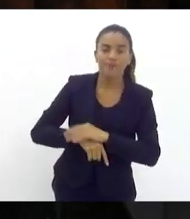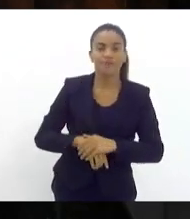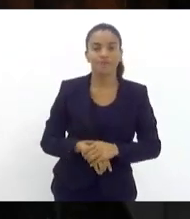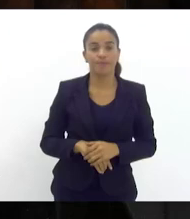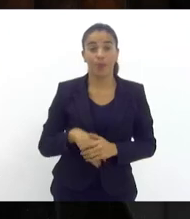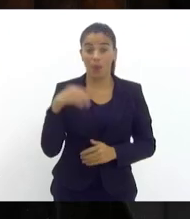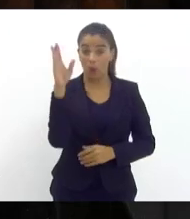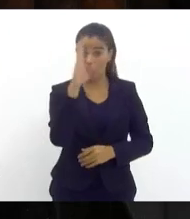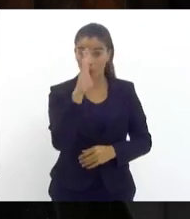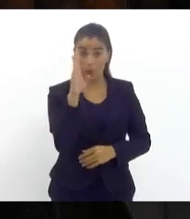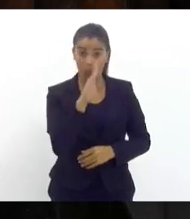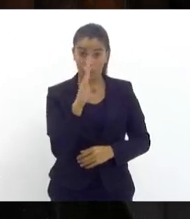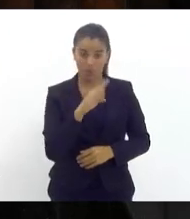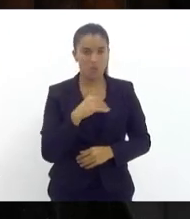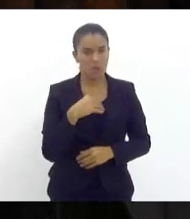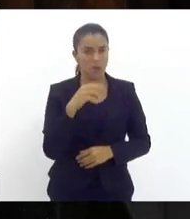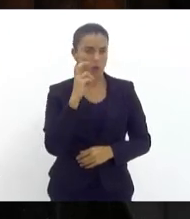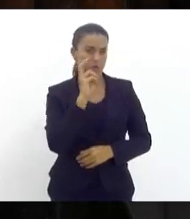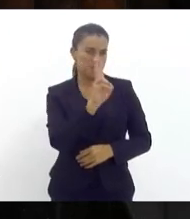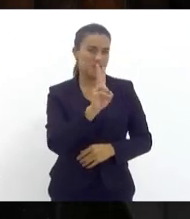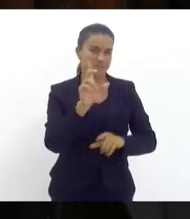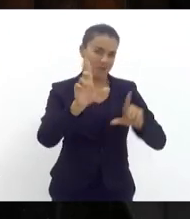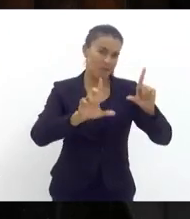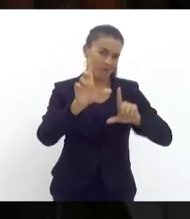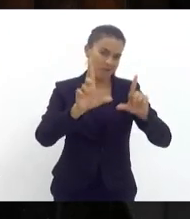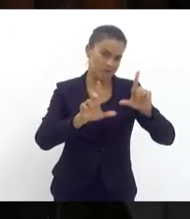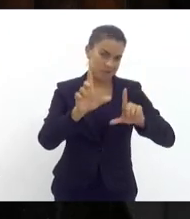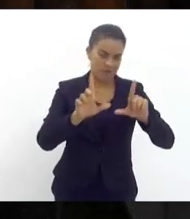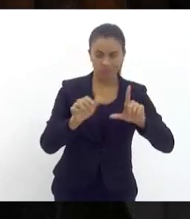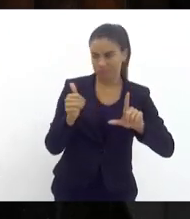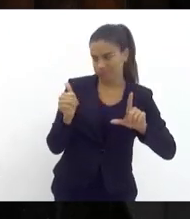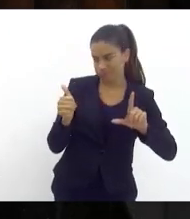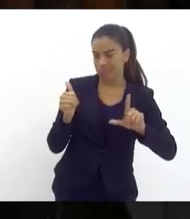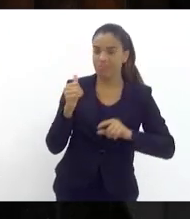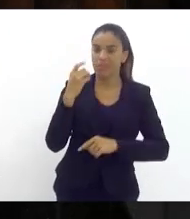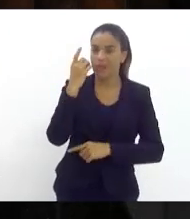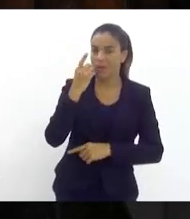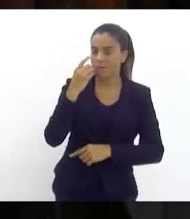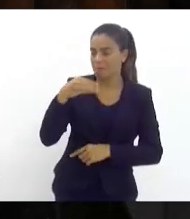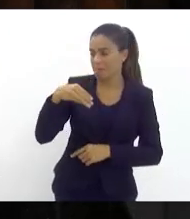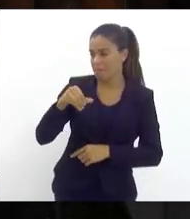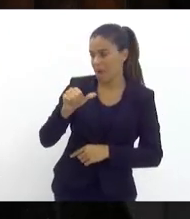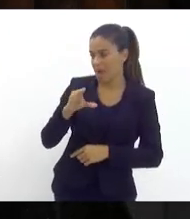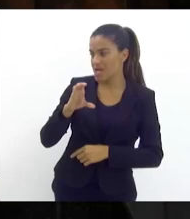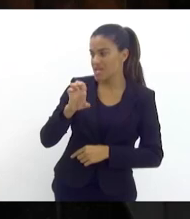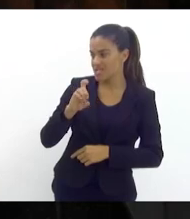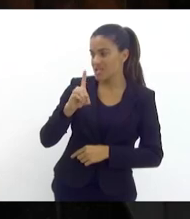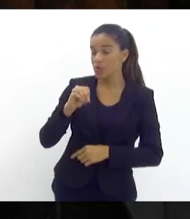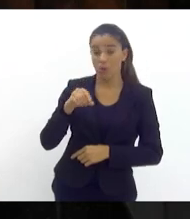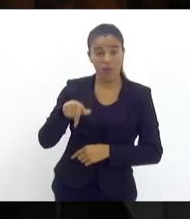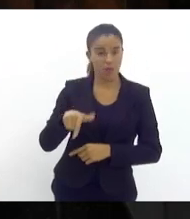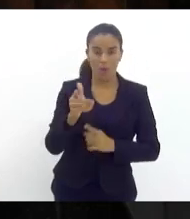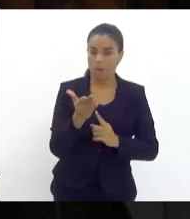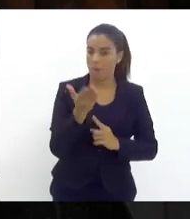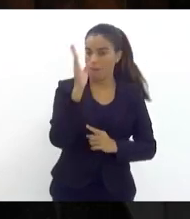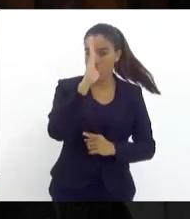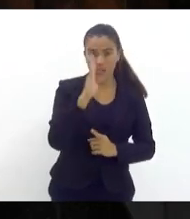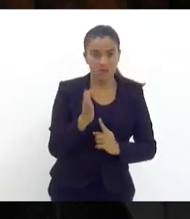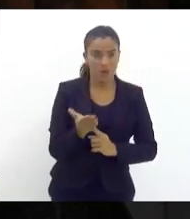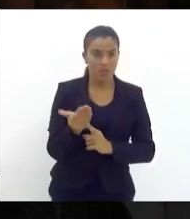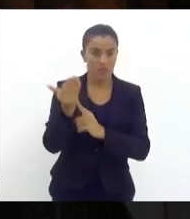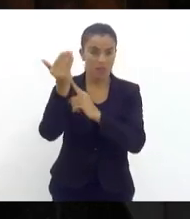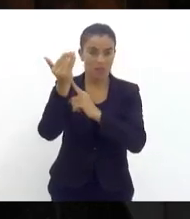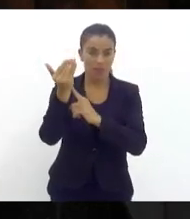o Brasil eu vejo na televisão Deputado Macedo o Brasil é técnico o Brasil é